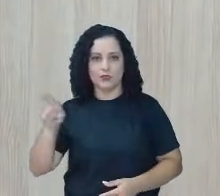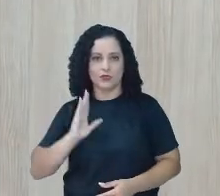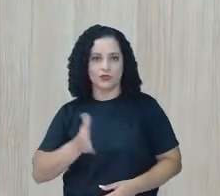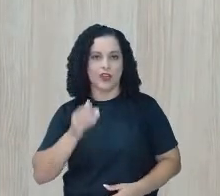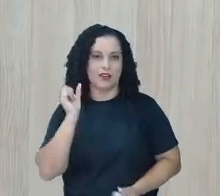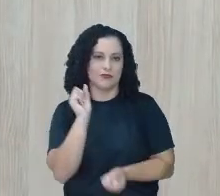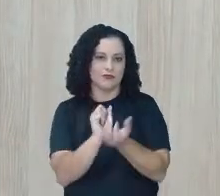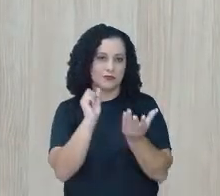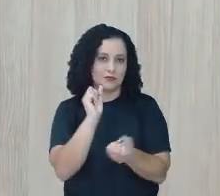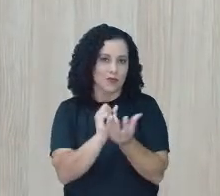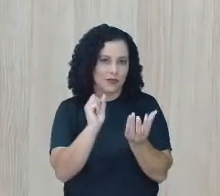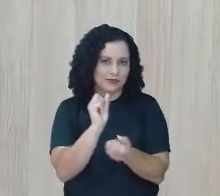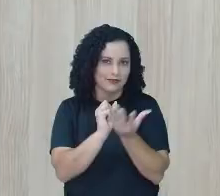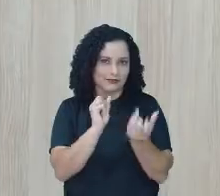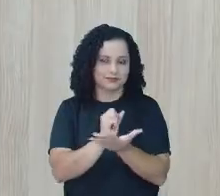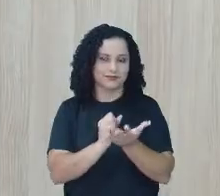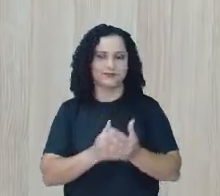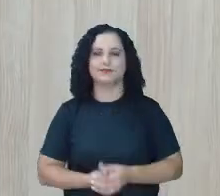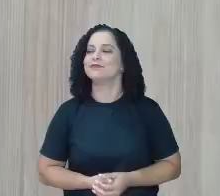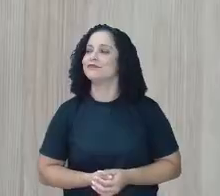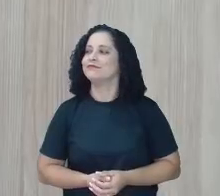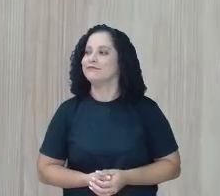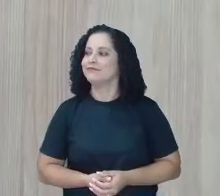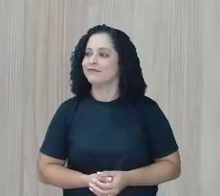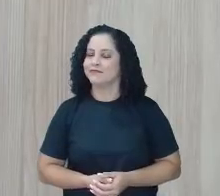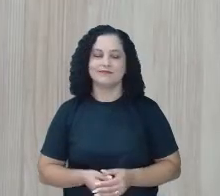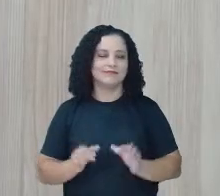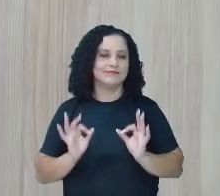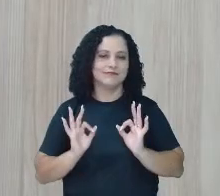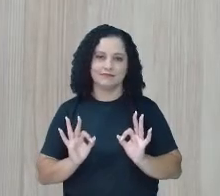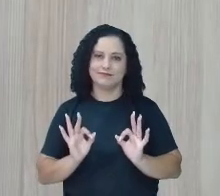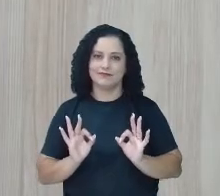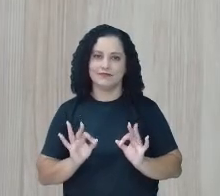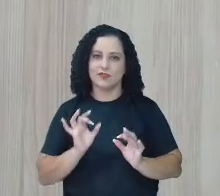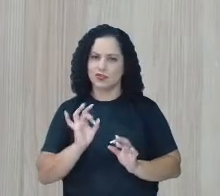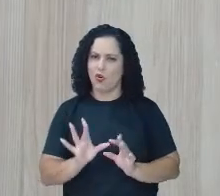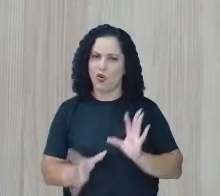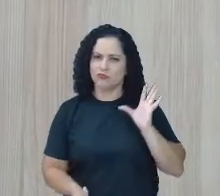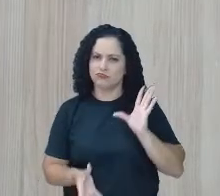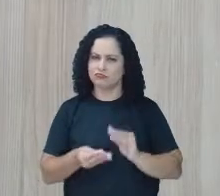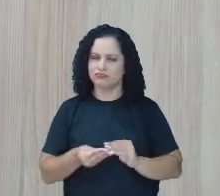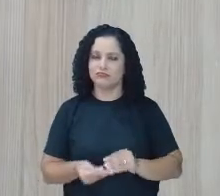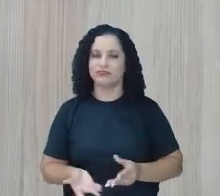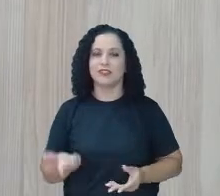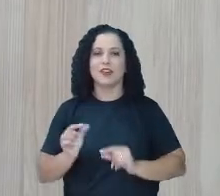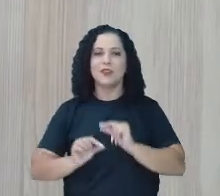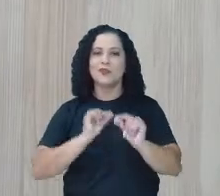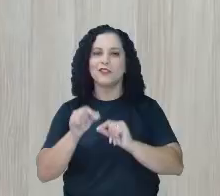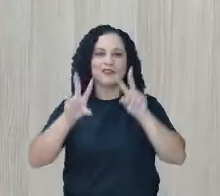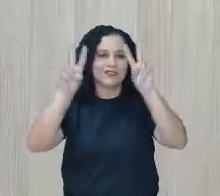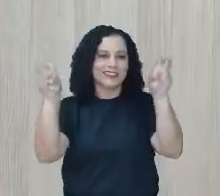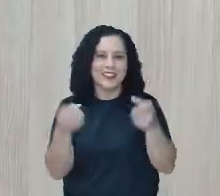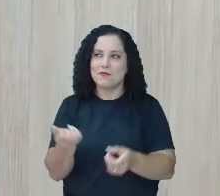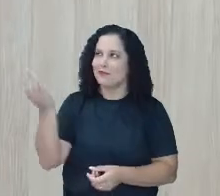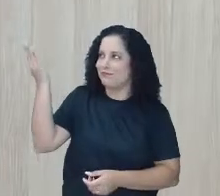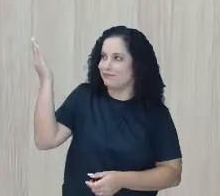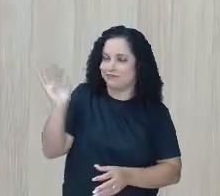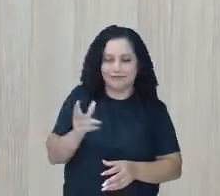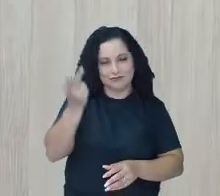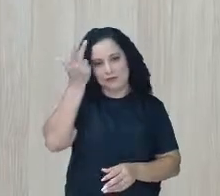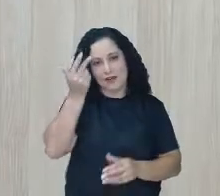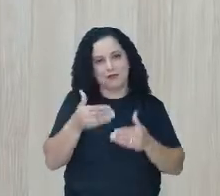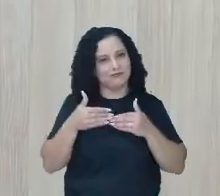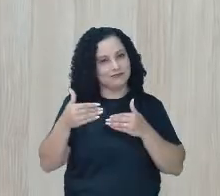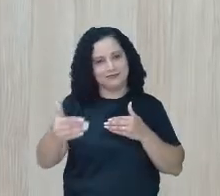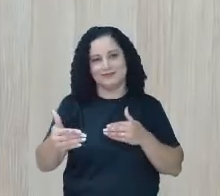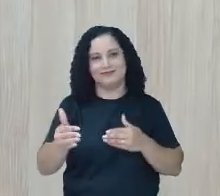ia comentar. Diga, professor, diga. Não, é só isso aí, vai falar sobre as diagonais, gente. Seguimos,